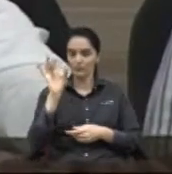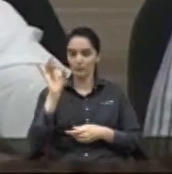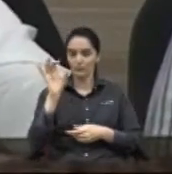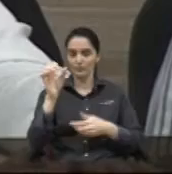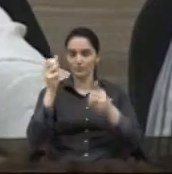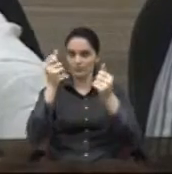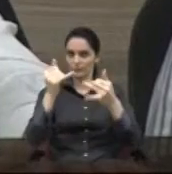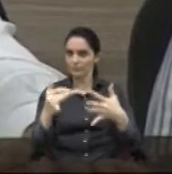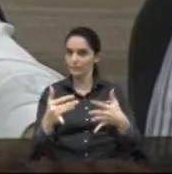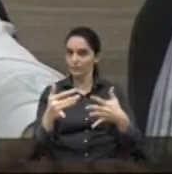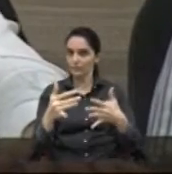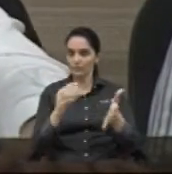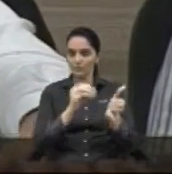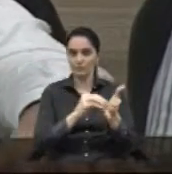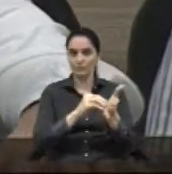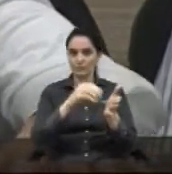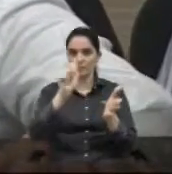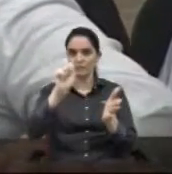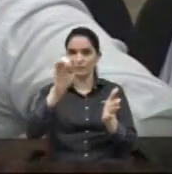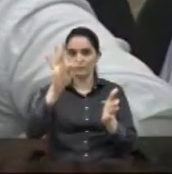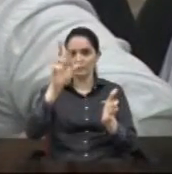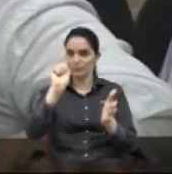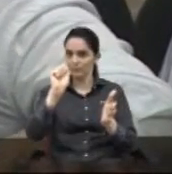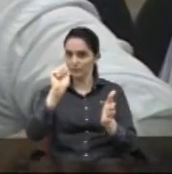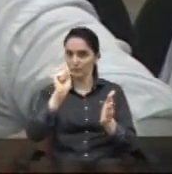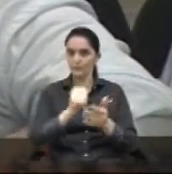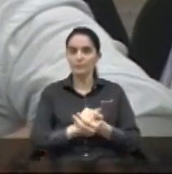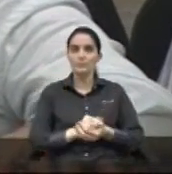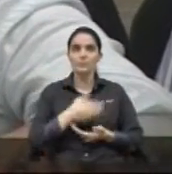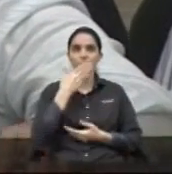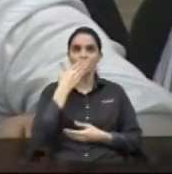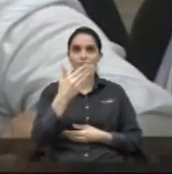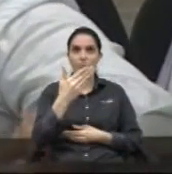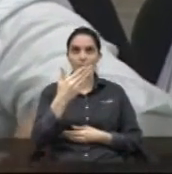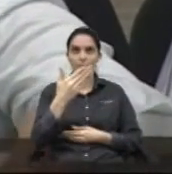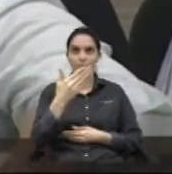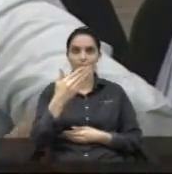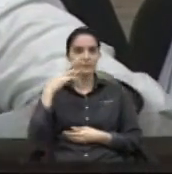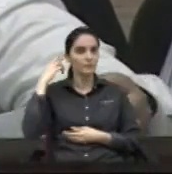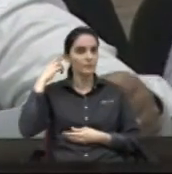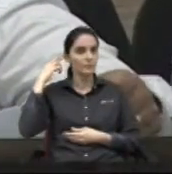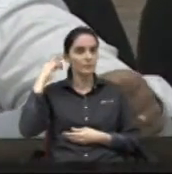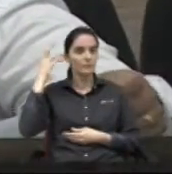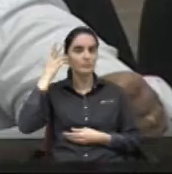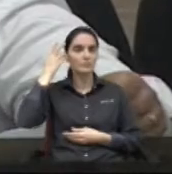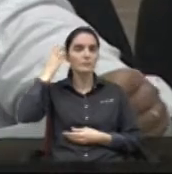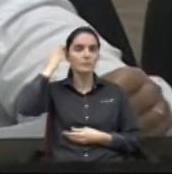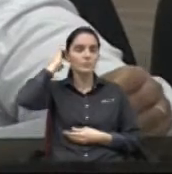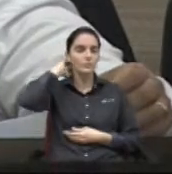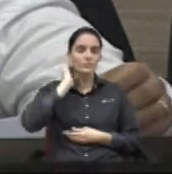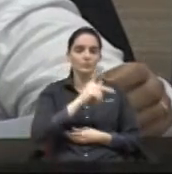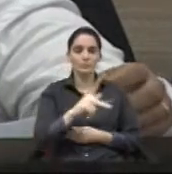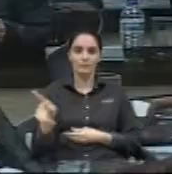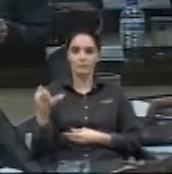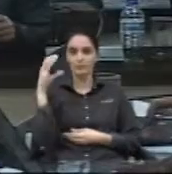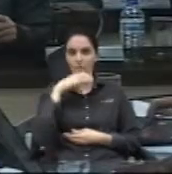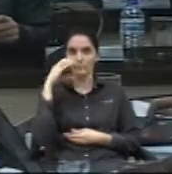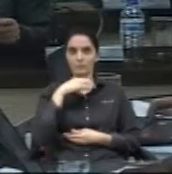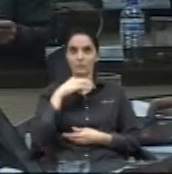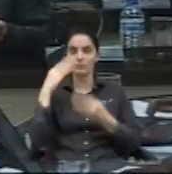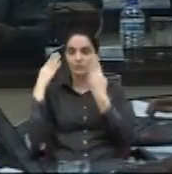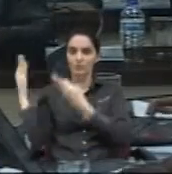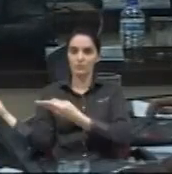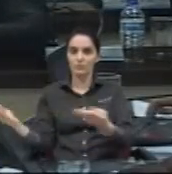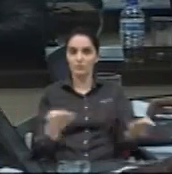retificado aqui que conste na ata. Uma questão de ordem do vereador Ronei. Senhor presidente, rapidamente eu me levanto para fazer um